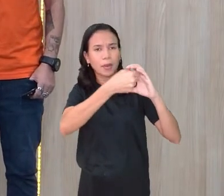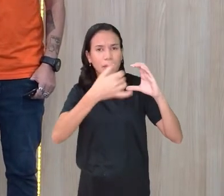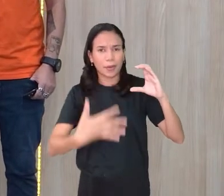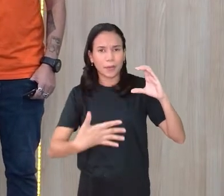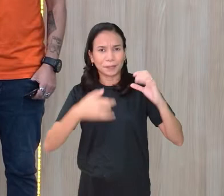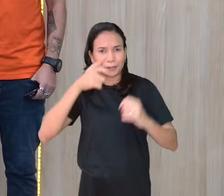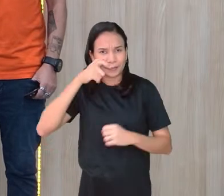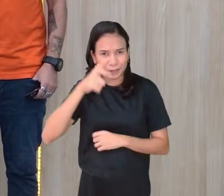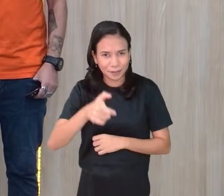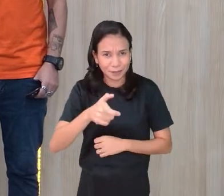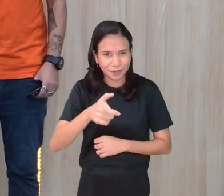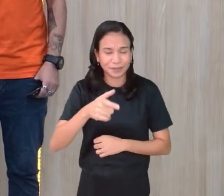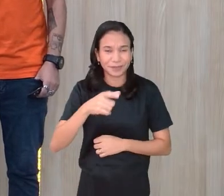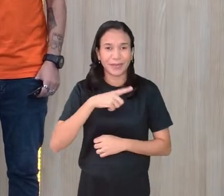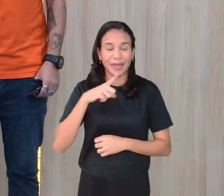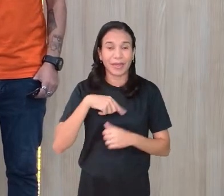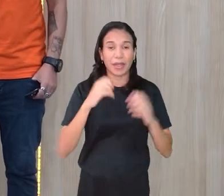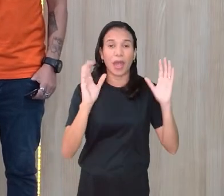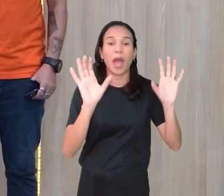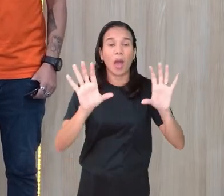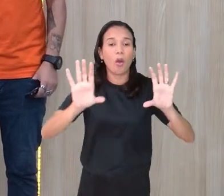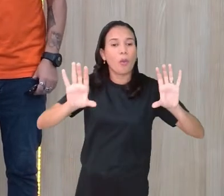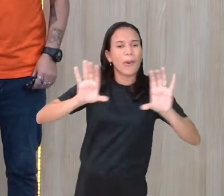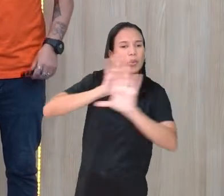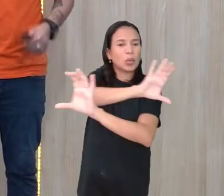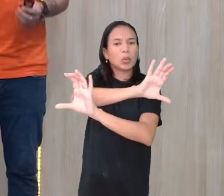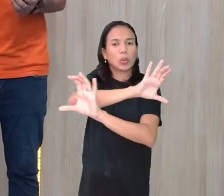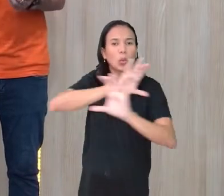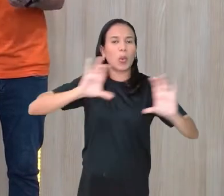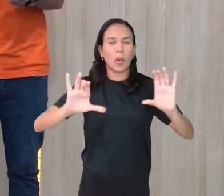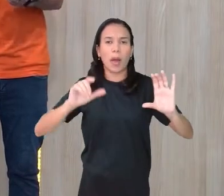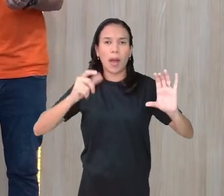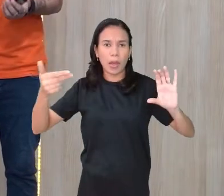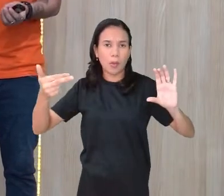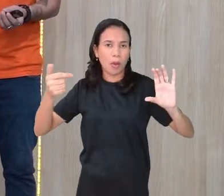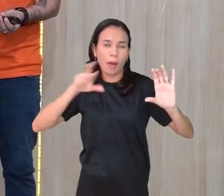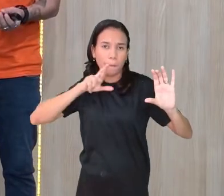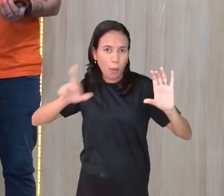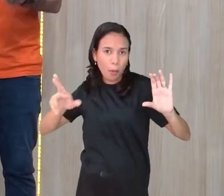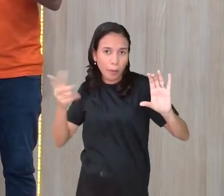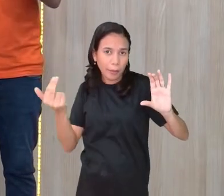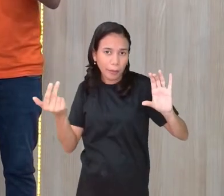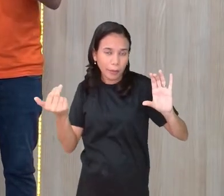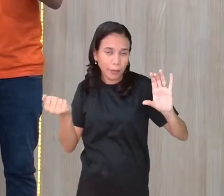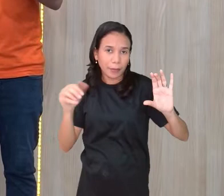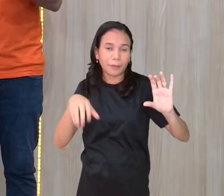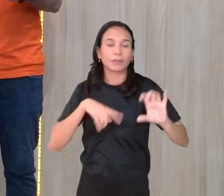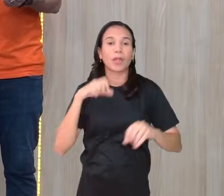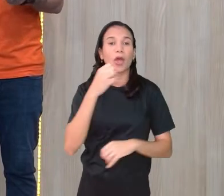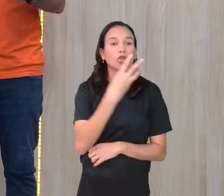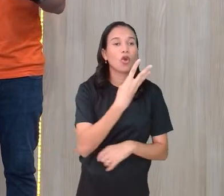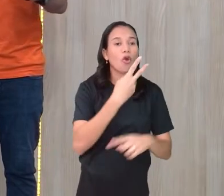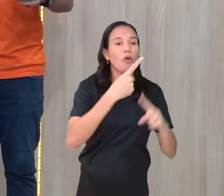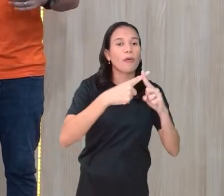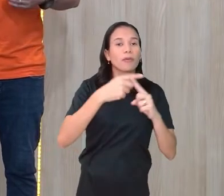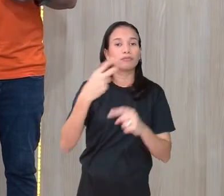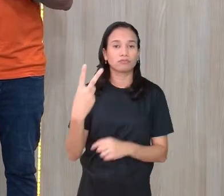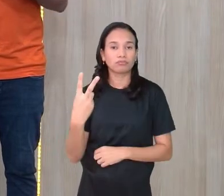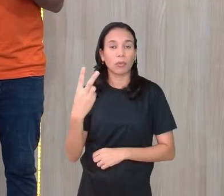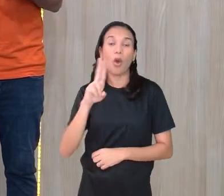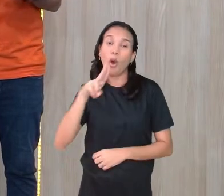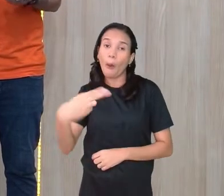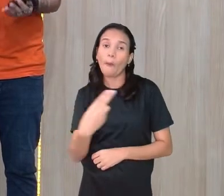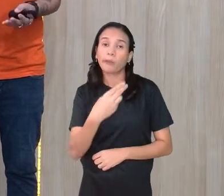né? A gente costuma dizer, a ordem dos fatores não altera o produto. Ou seja, se eu fizer 2 vezes 3 ou 3 vezes 2, eu